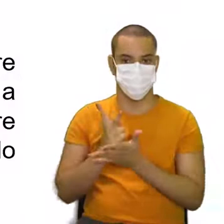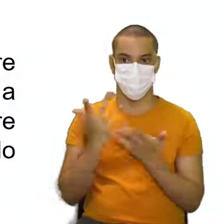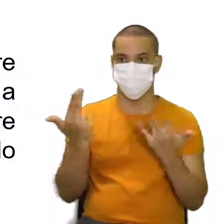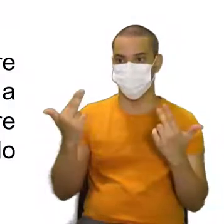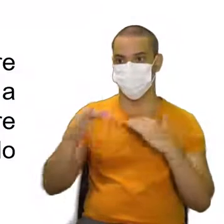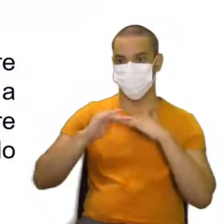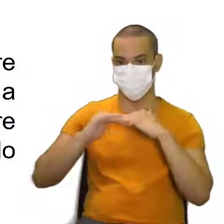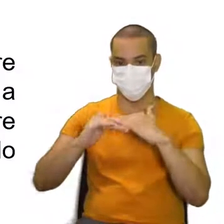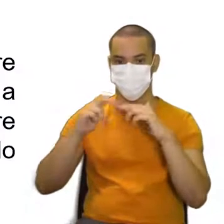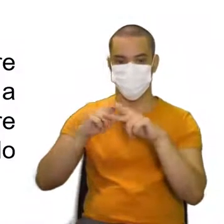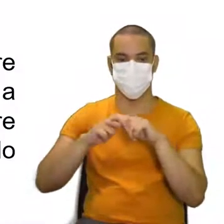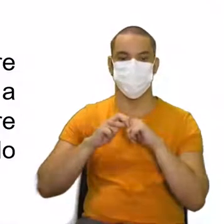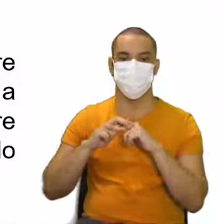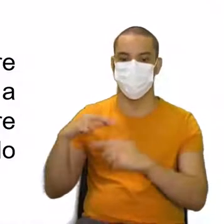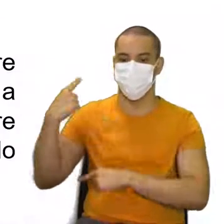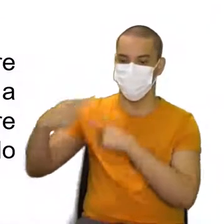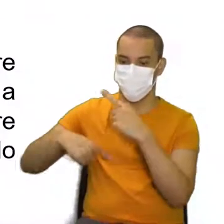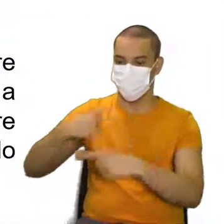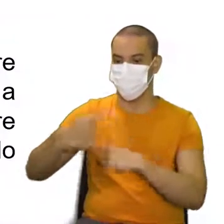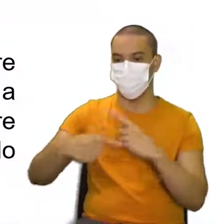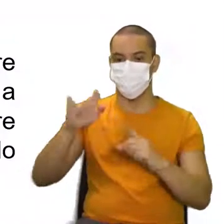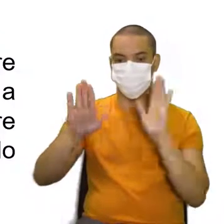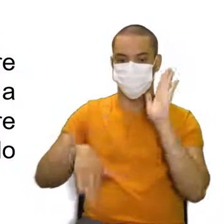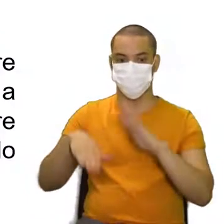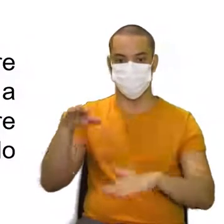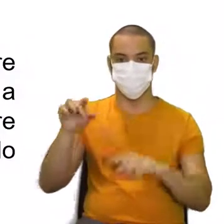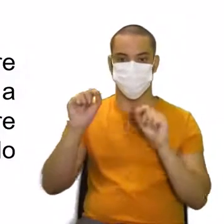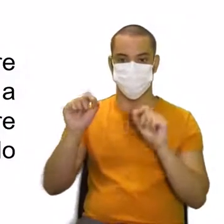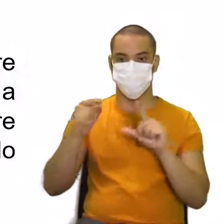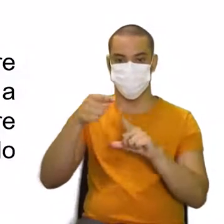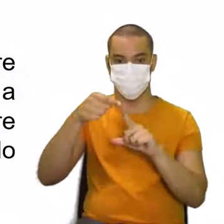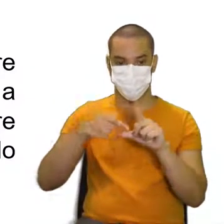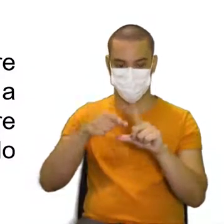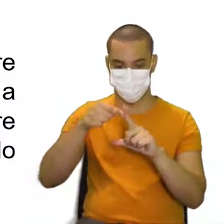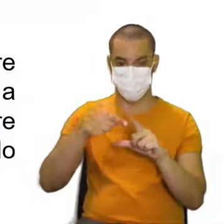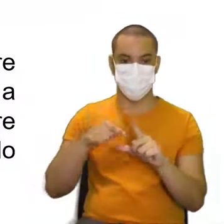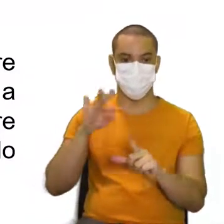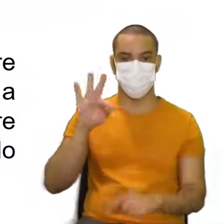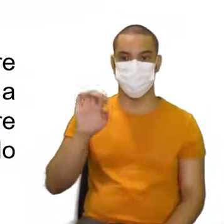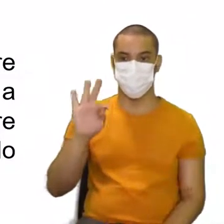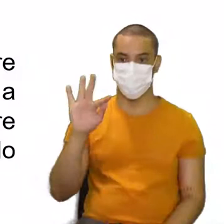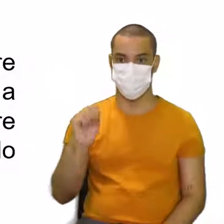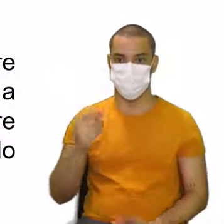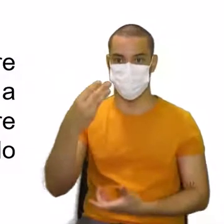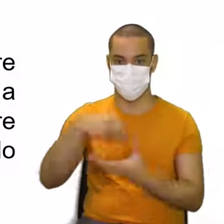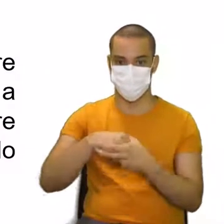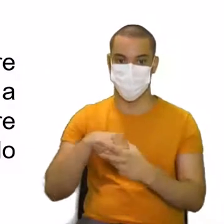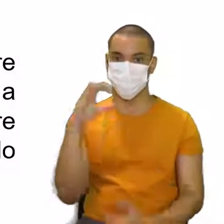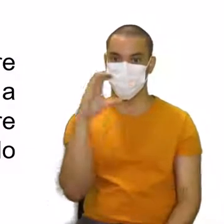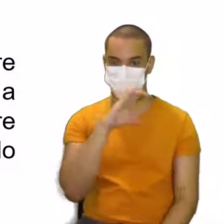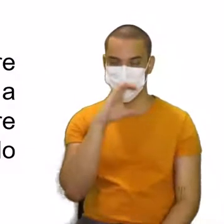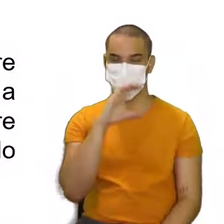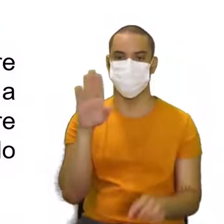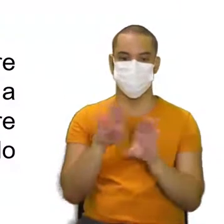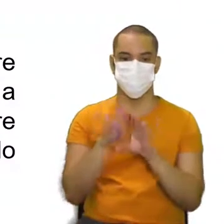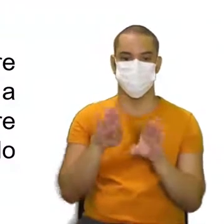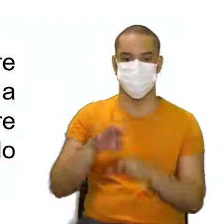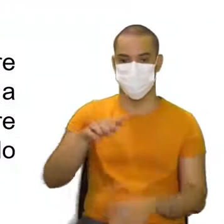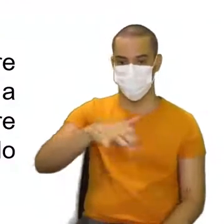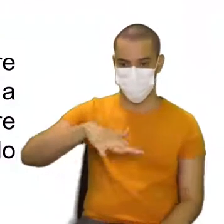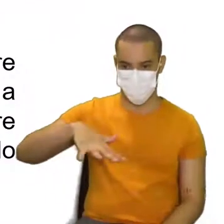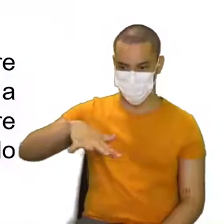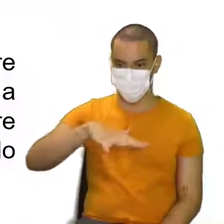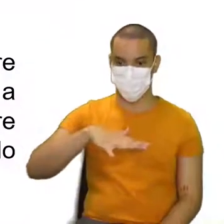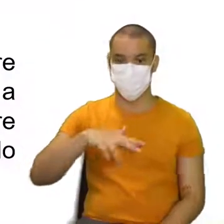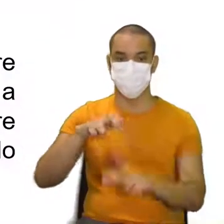a trajetória da carga depende do ângulo teta entre a velocidade e o campo